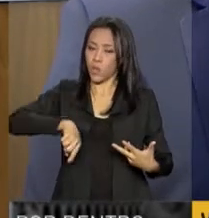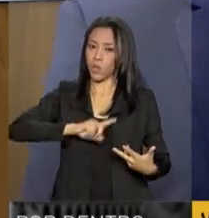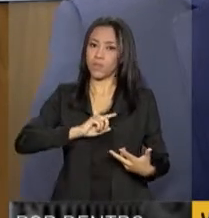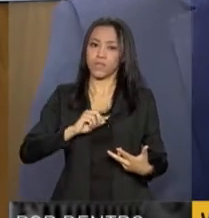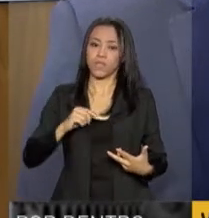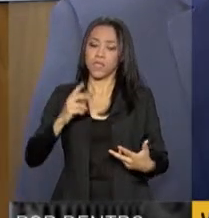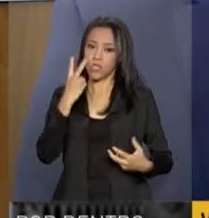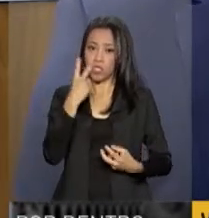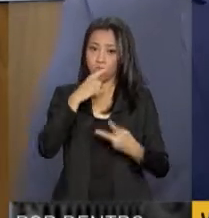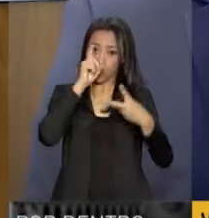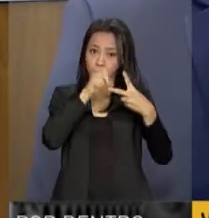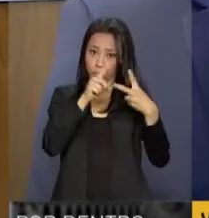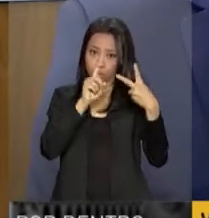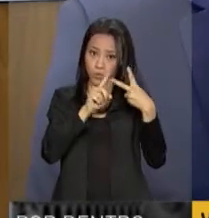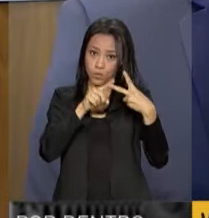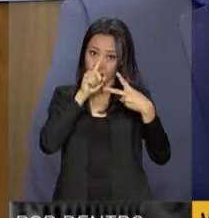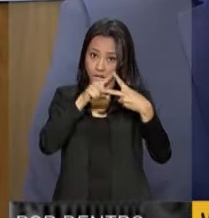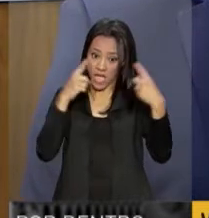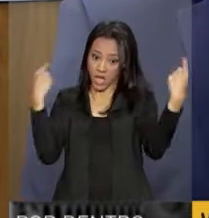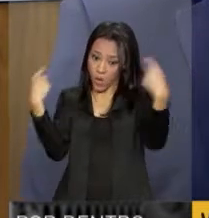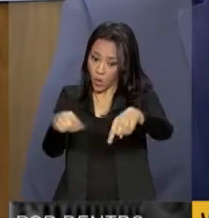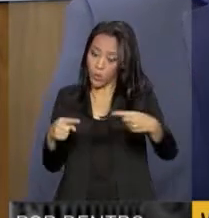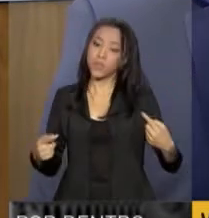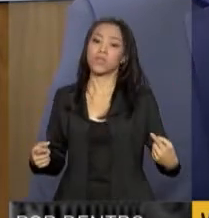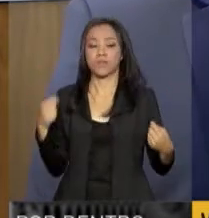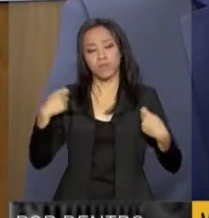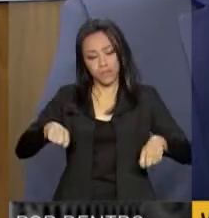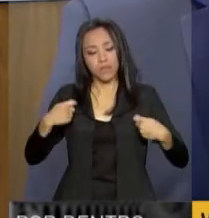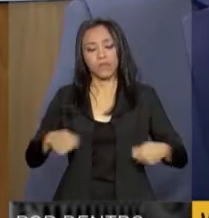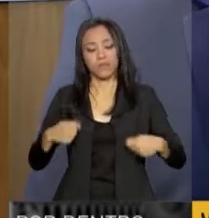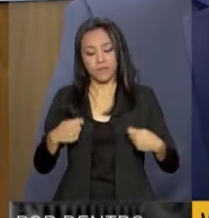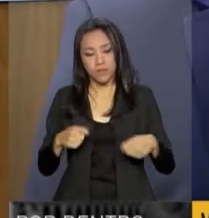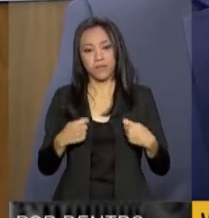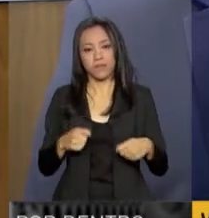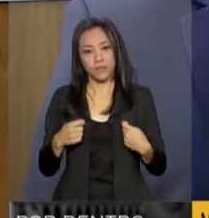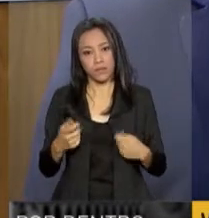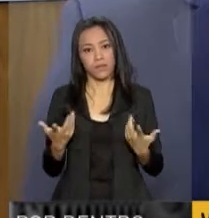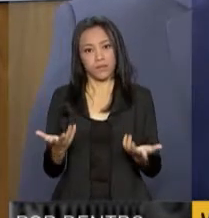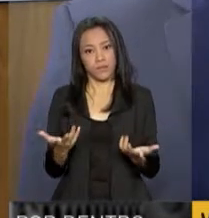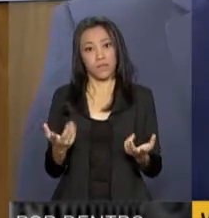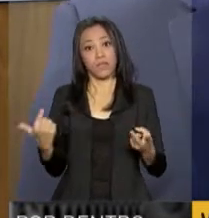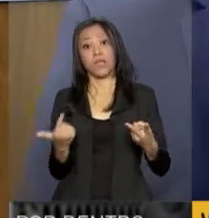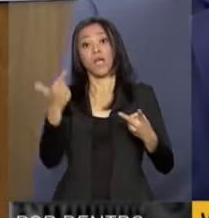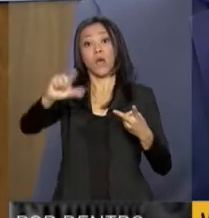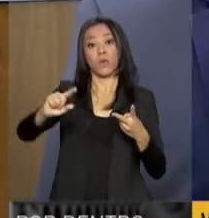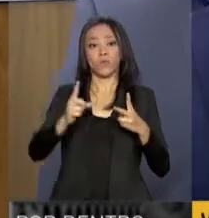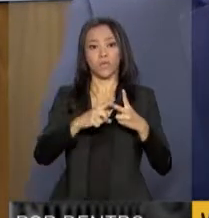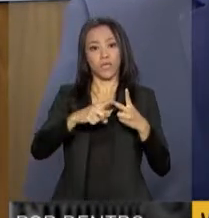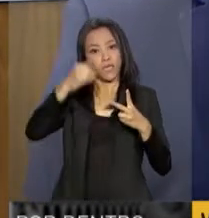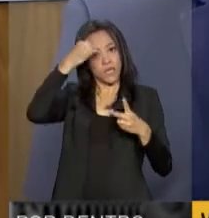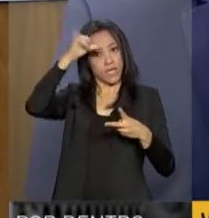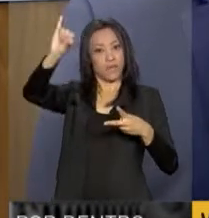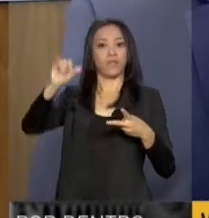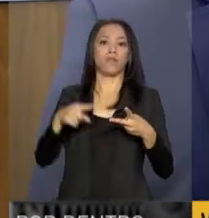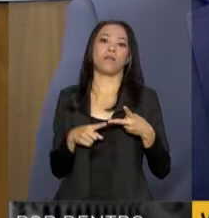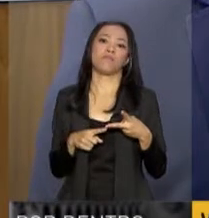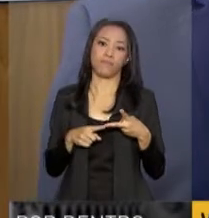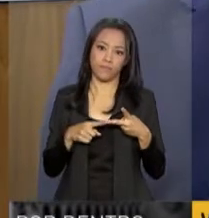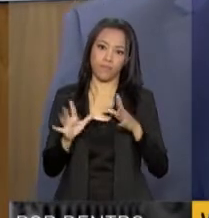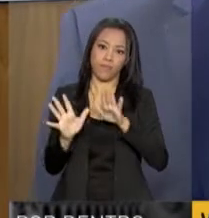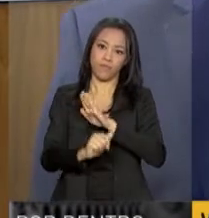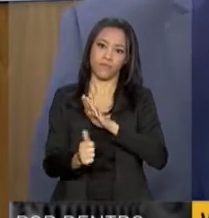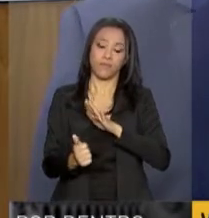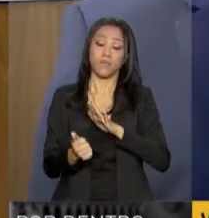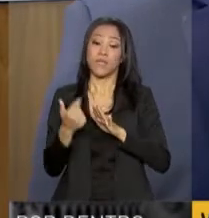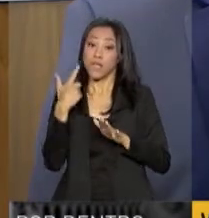dois pilares um que é o combate propriamente dito que é necessário dentro da situação atual ea outra é a prevenção você está aprendendo com os casos